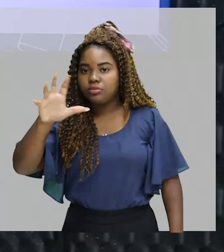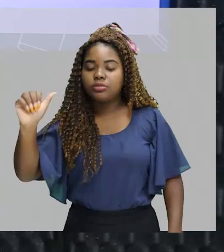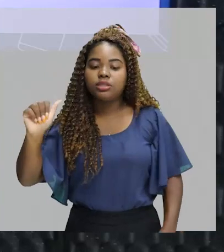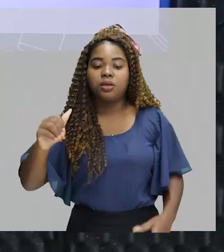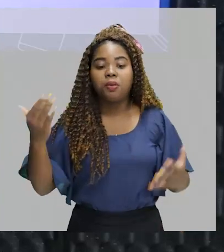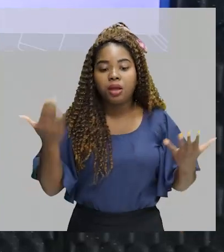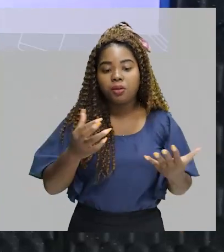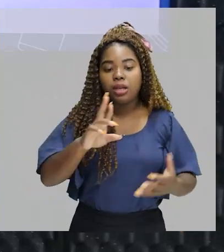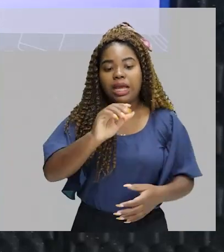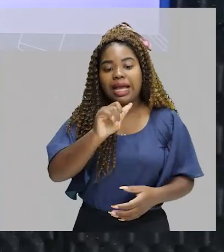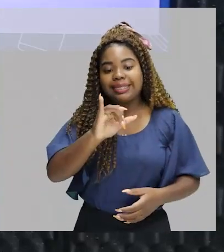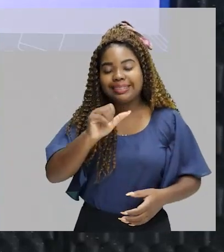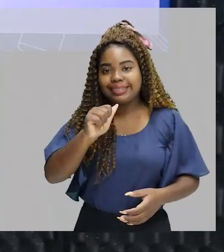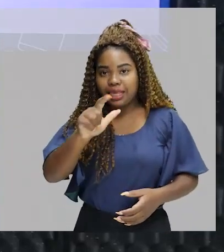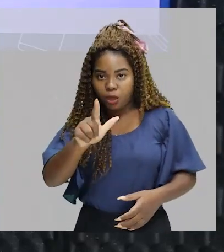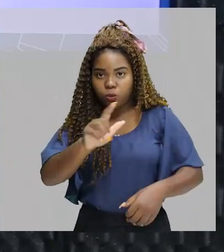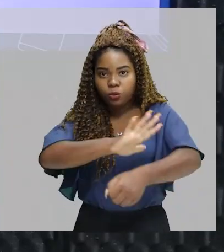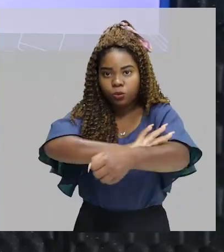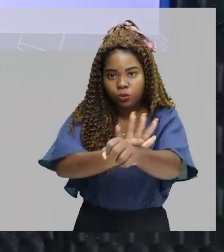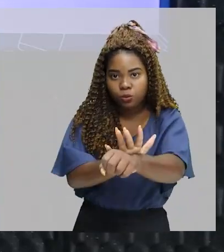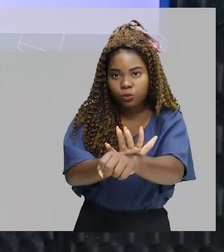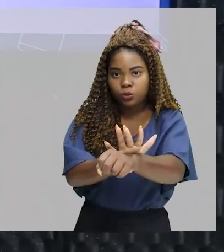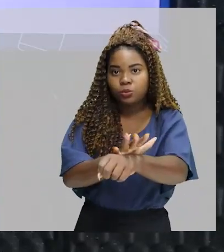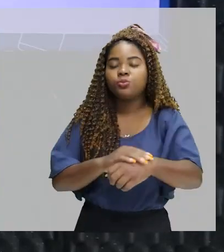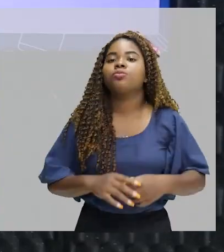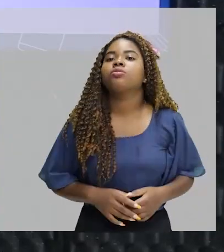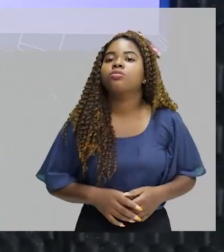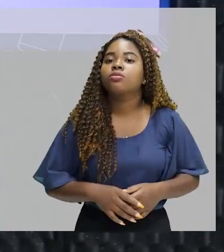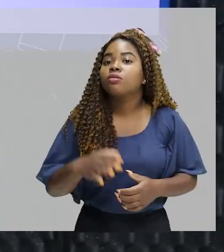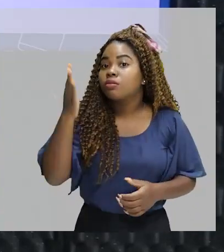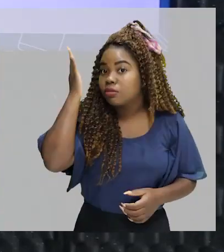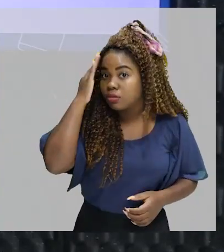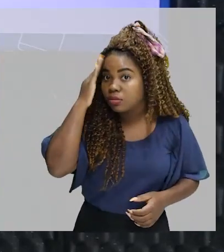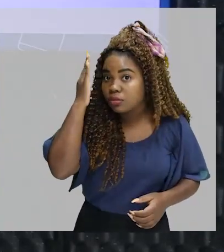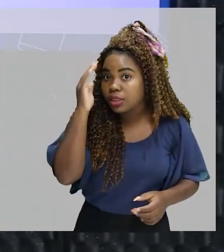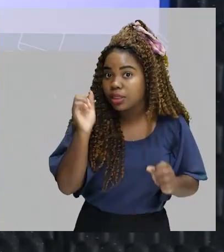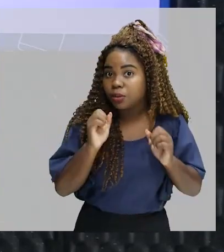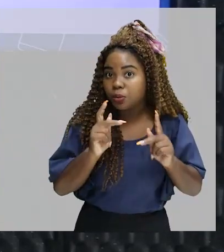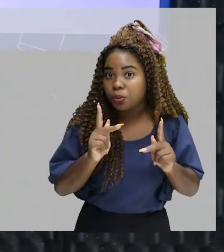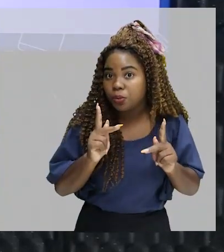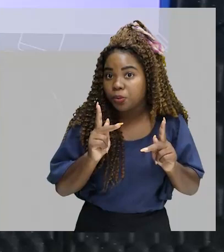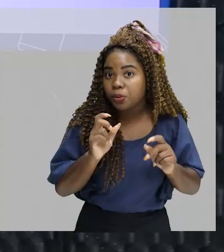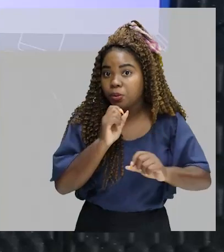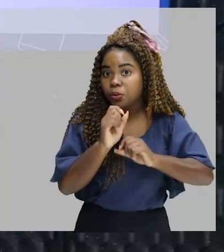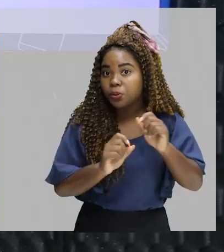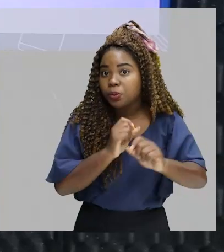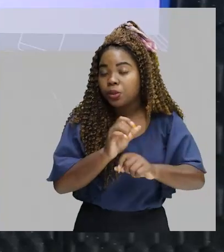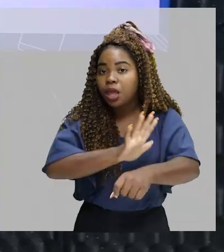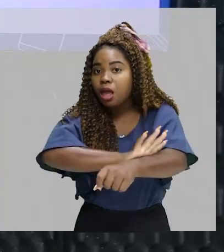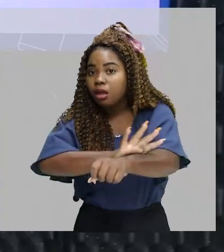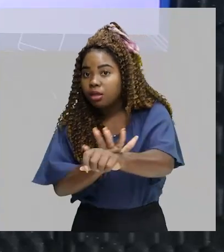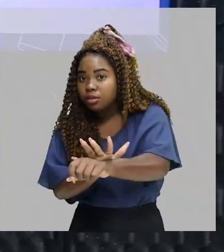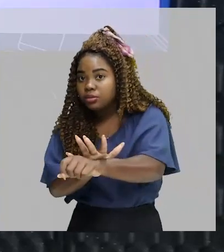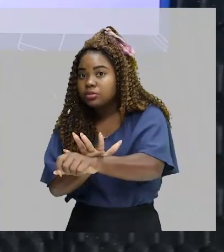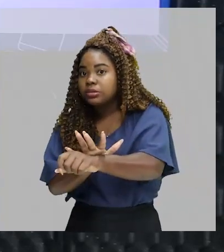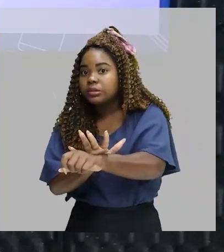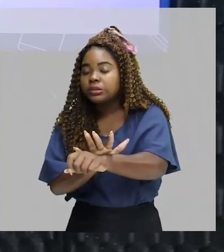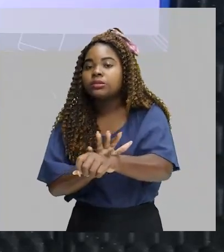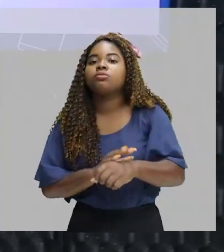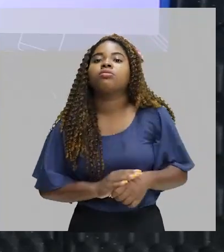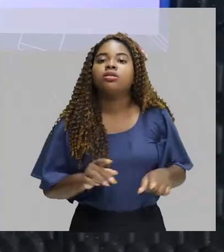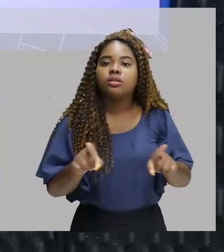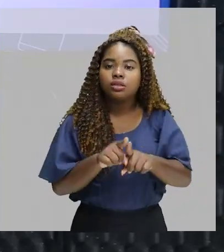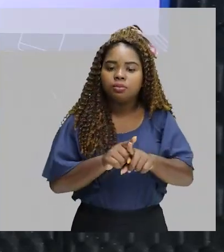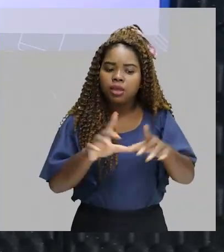racial, ou do preconceito racial. Fechou? Conseguiu entender bacana o que é racismo? Conseguiu compreender a conexão que